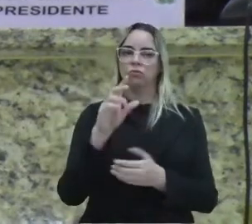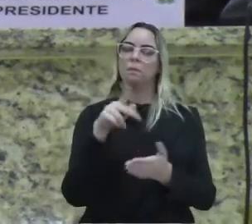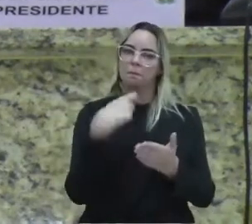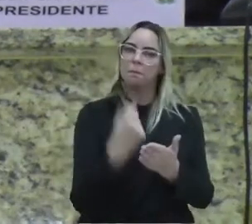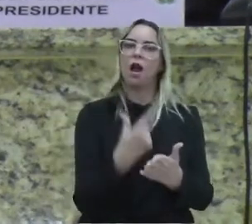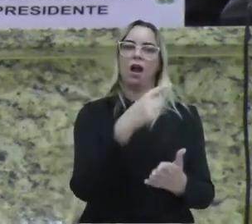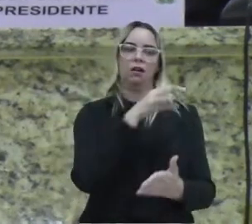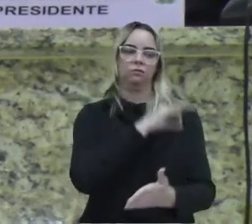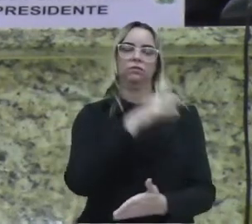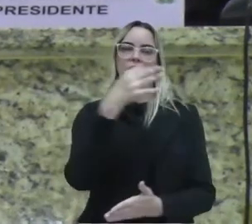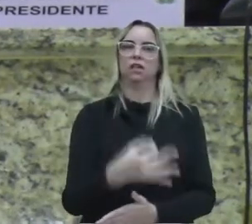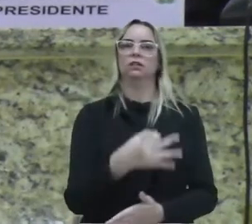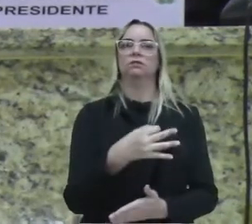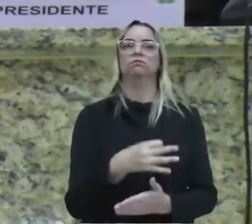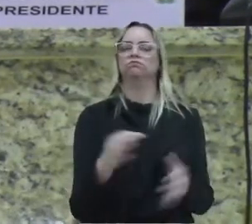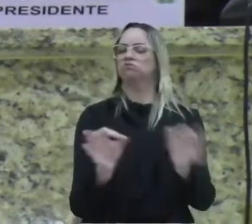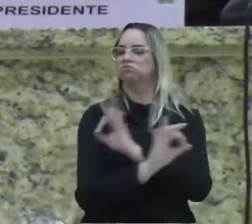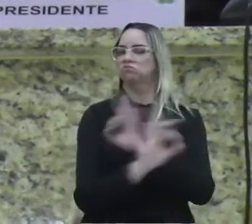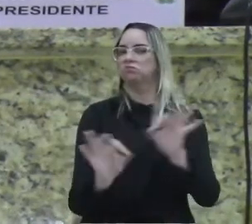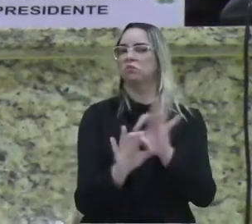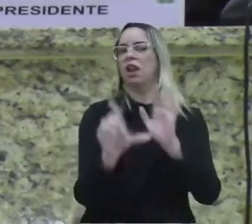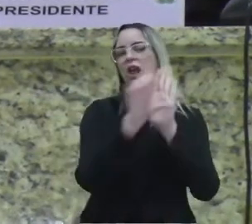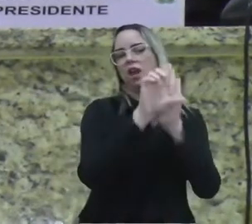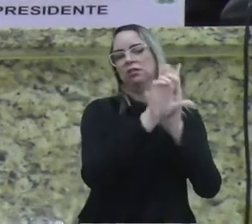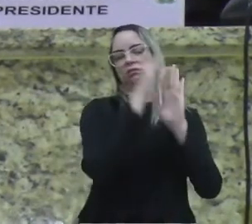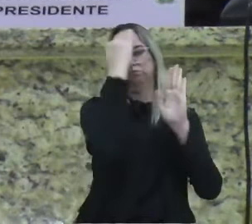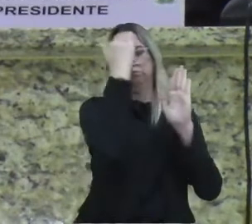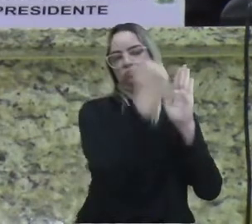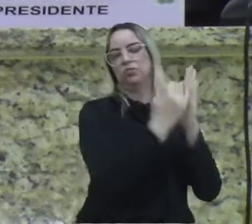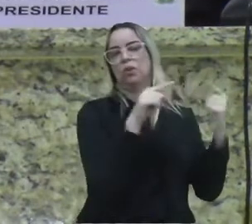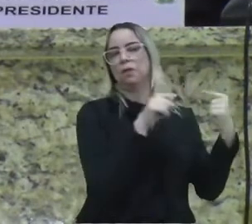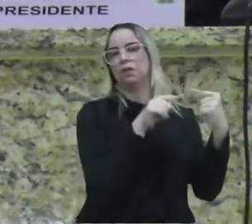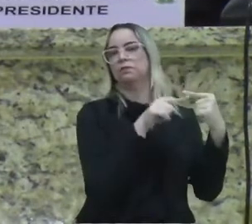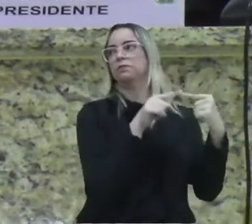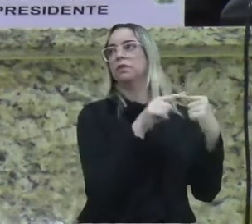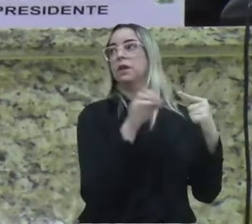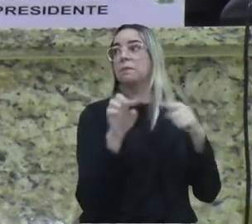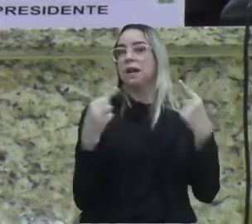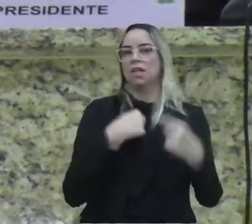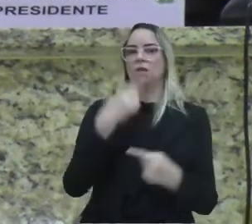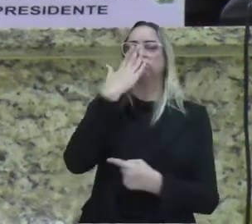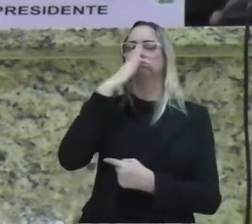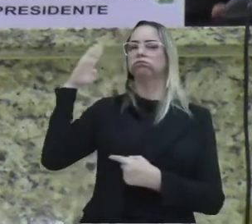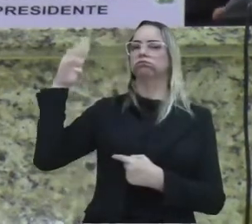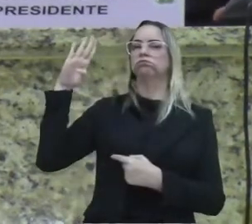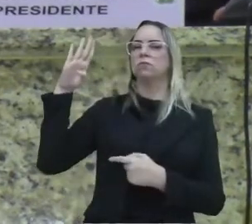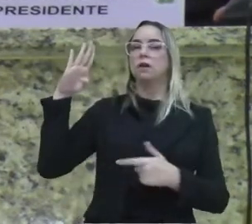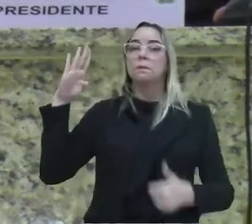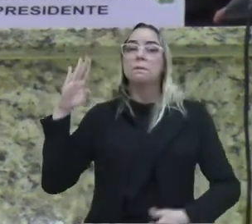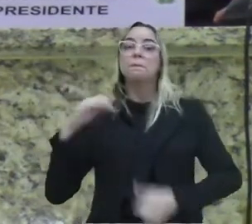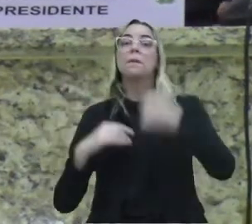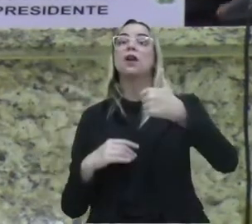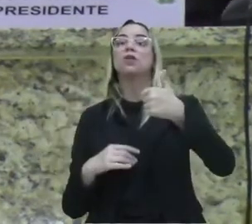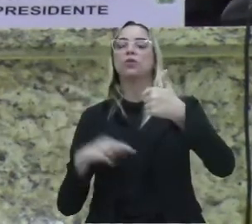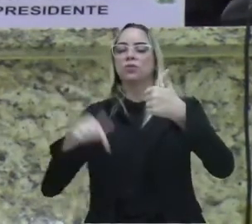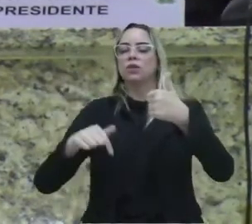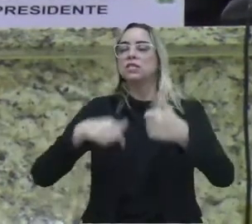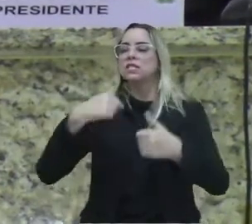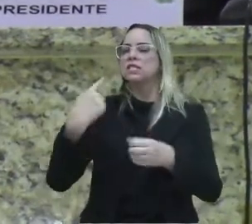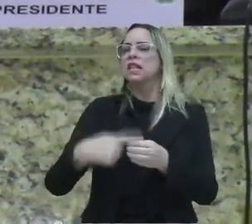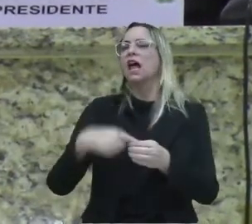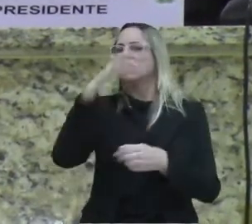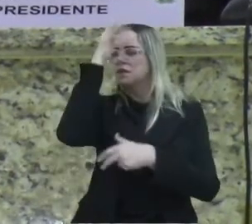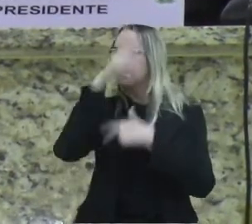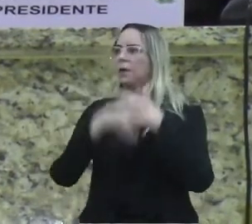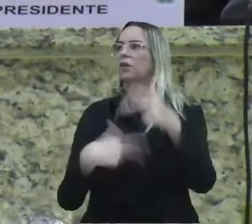lei já está beneficiando para isso. Mas eu garanto a vocês e me comprometo que, no primeiro momento que o município